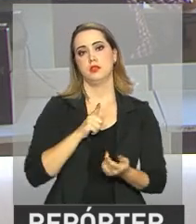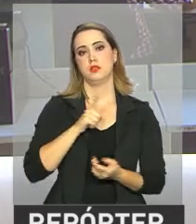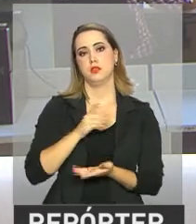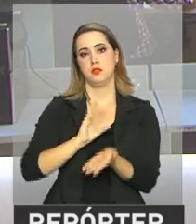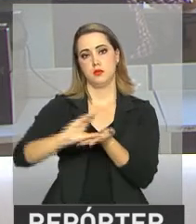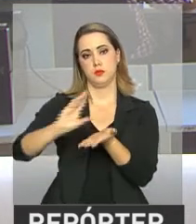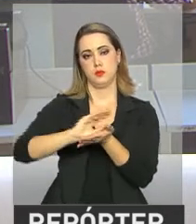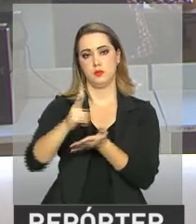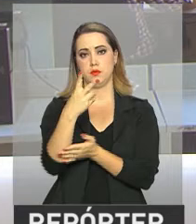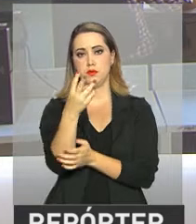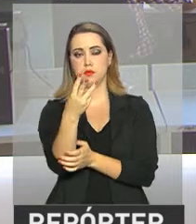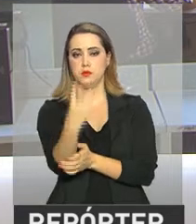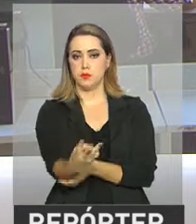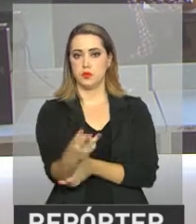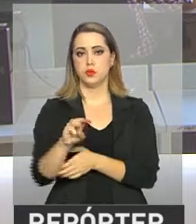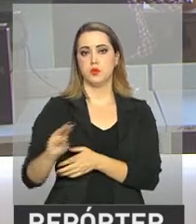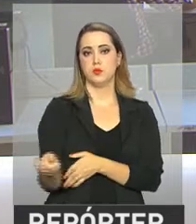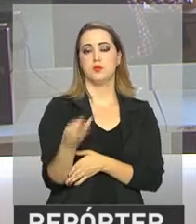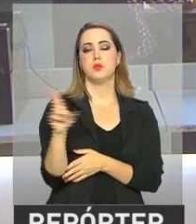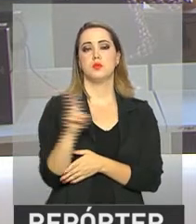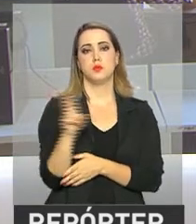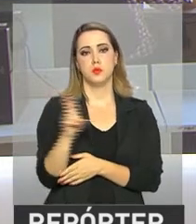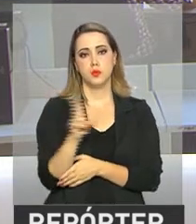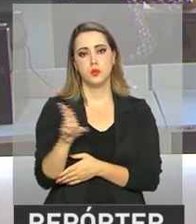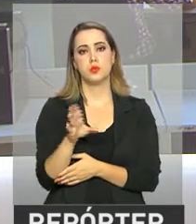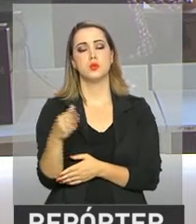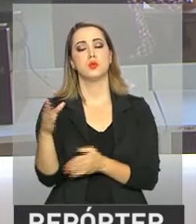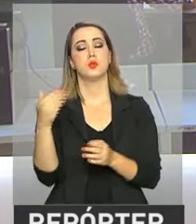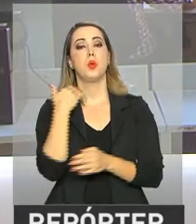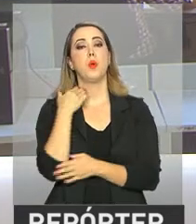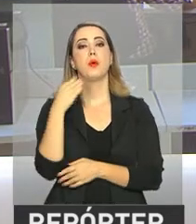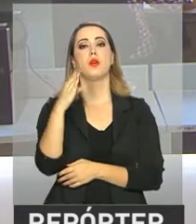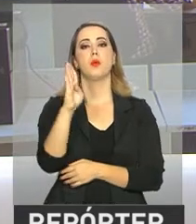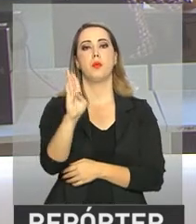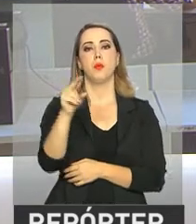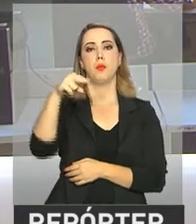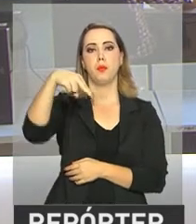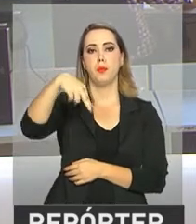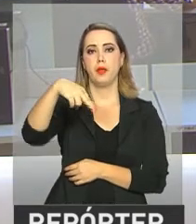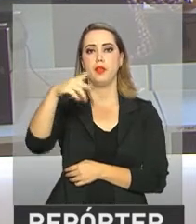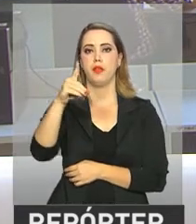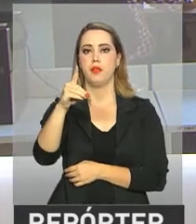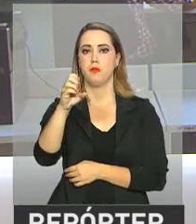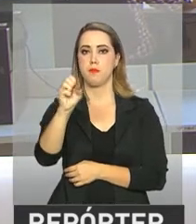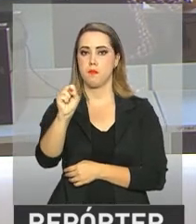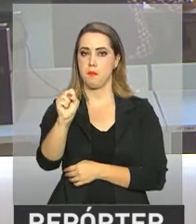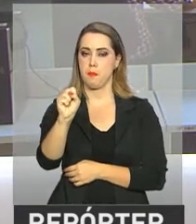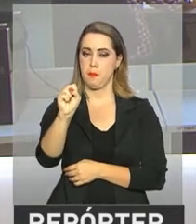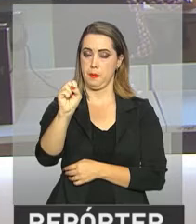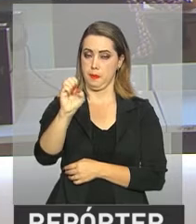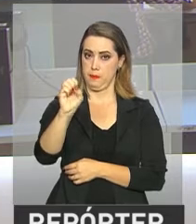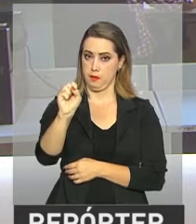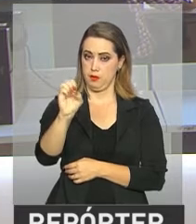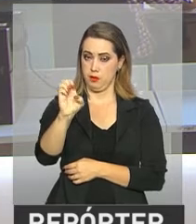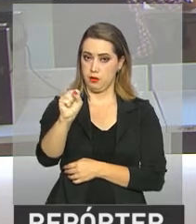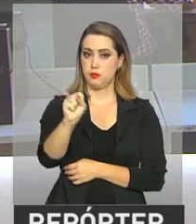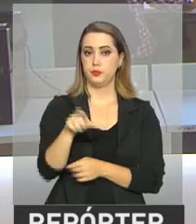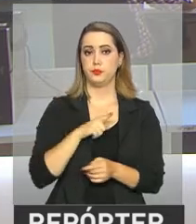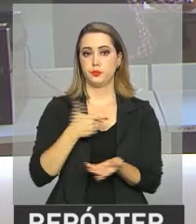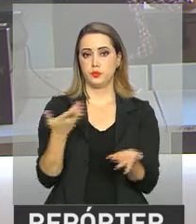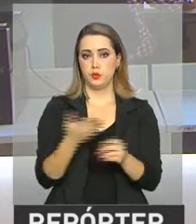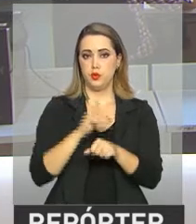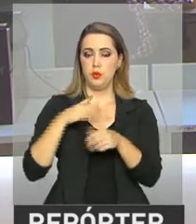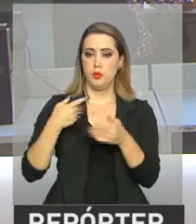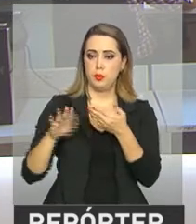reais do banco nacional de desenvolvimento econômico e social bnds o recurso será investido no plano de enfrentamento à doença da